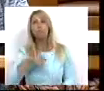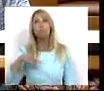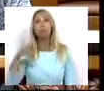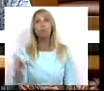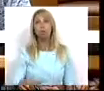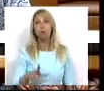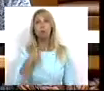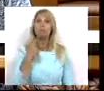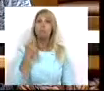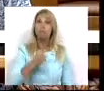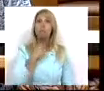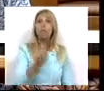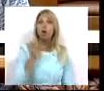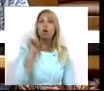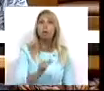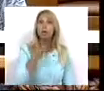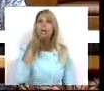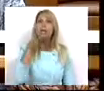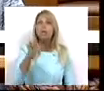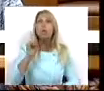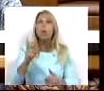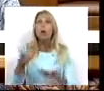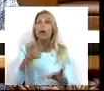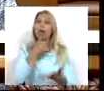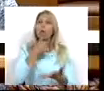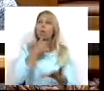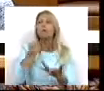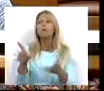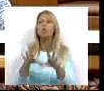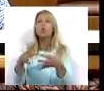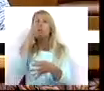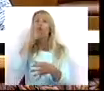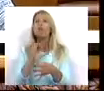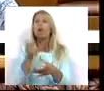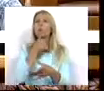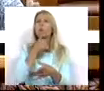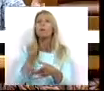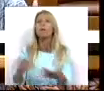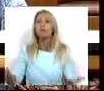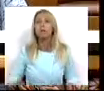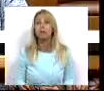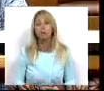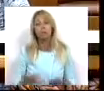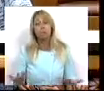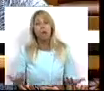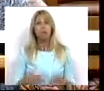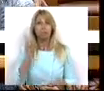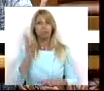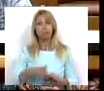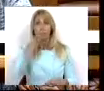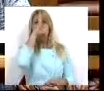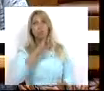pela sua voz, ditar o que fazer a este Governo. Entretanto, o Governo lembrou-se de fazer o pedido